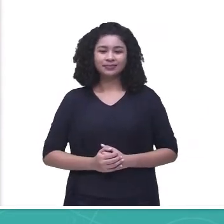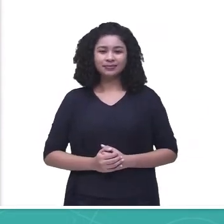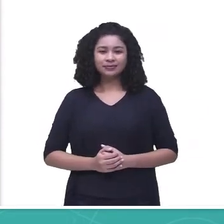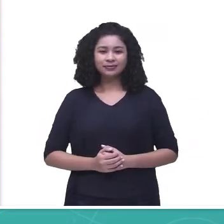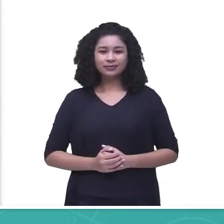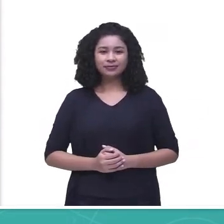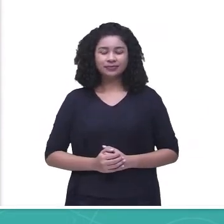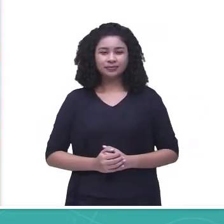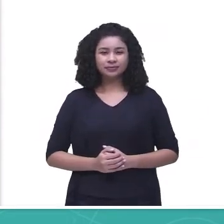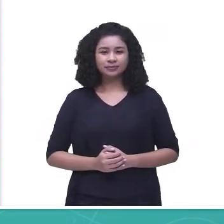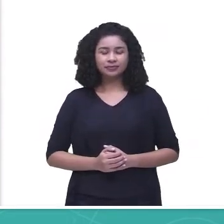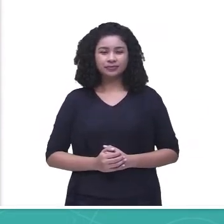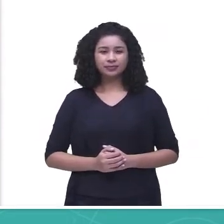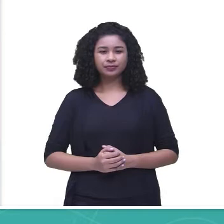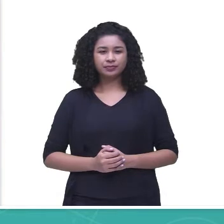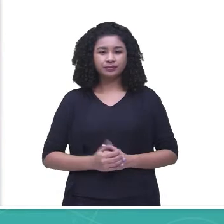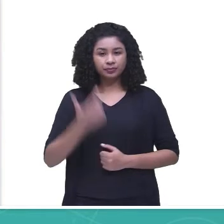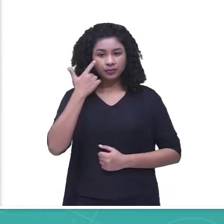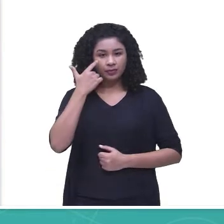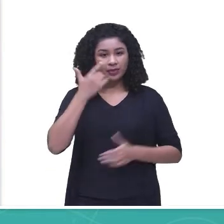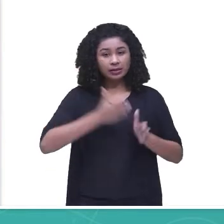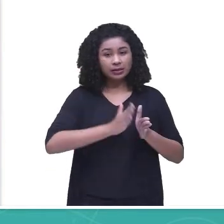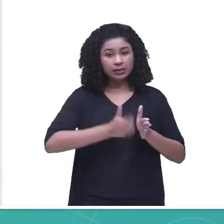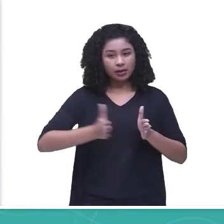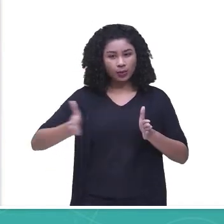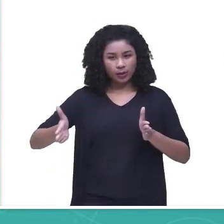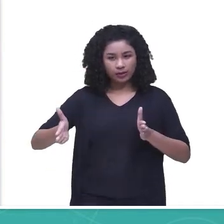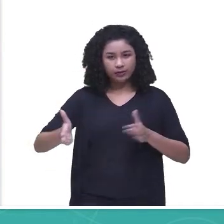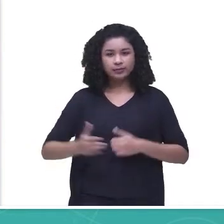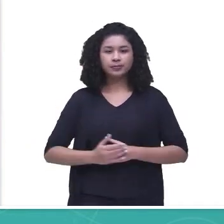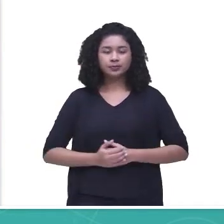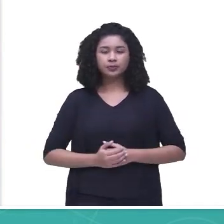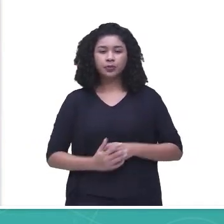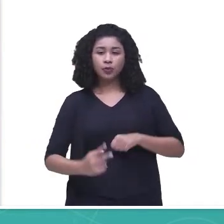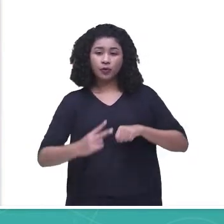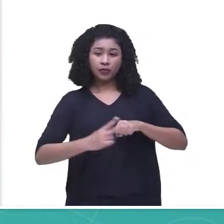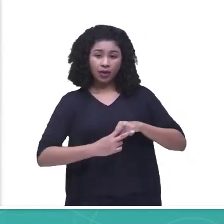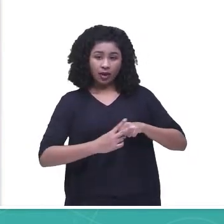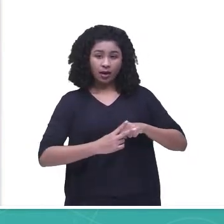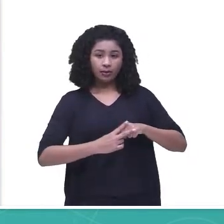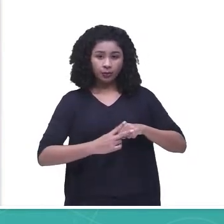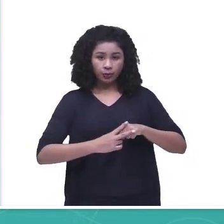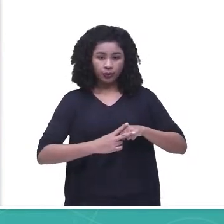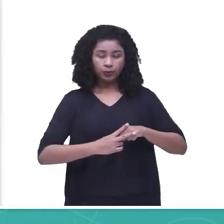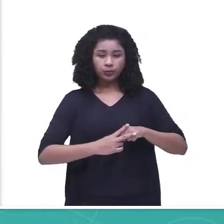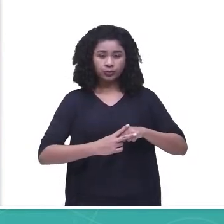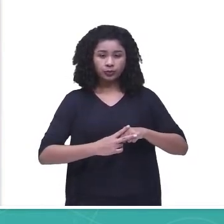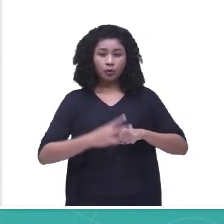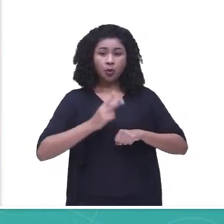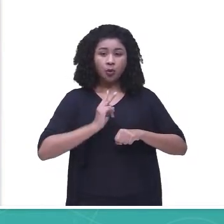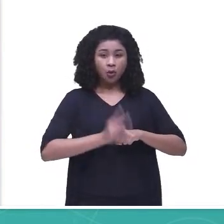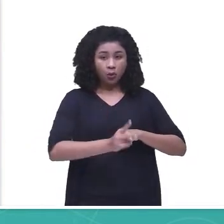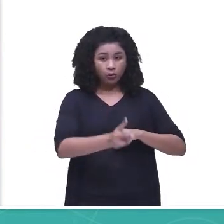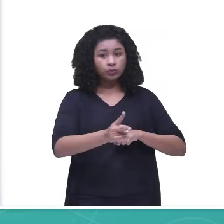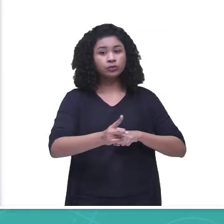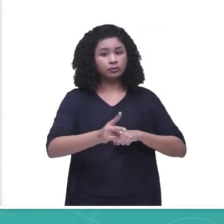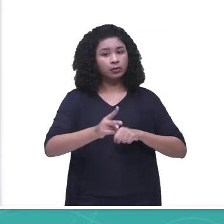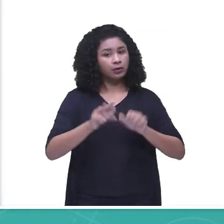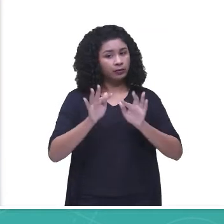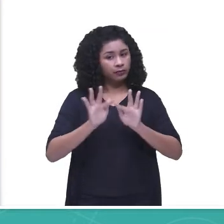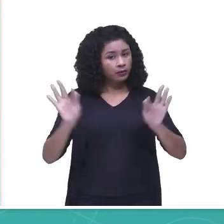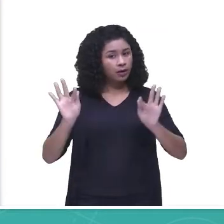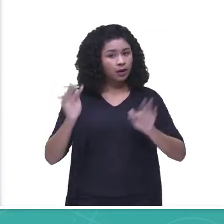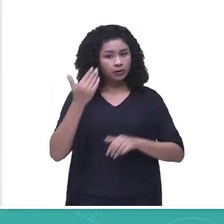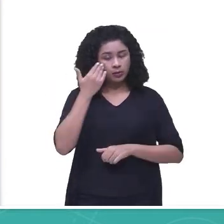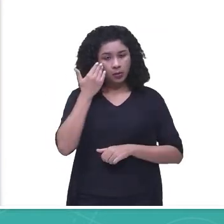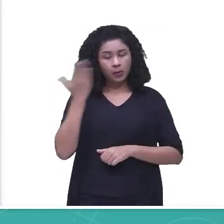Então, na sequência, né, nós vamos ver aqui o verbo. Olha só, então sempre vai iniciar com o